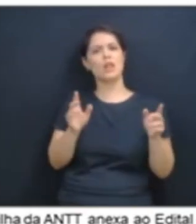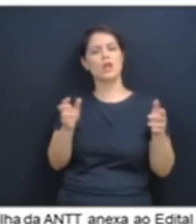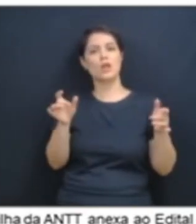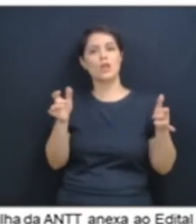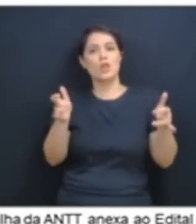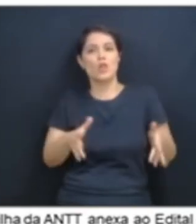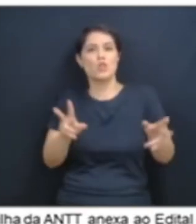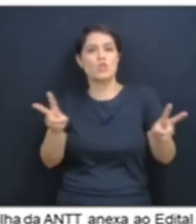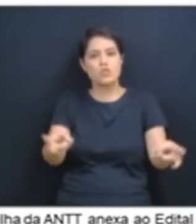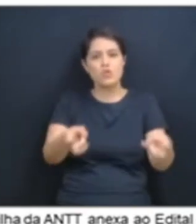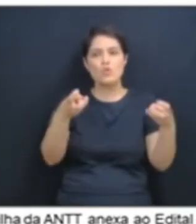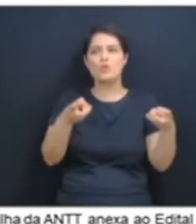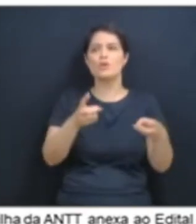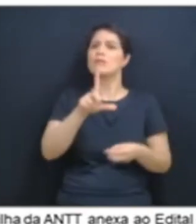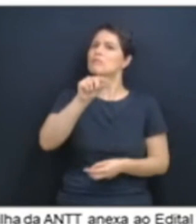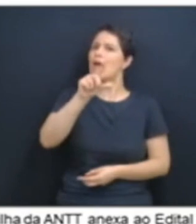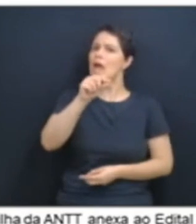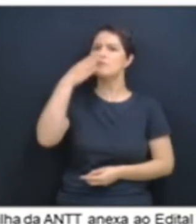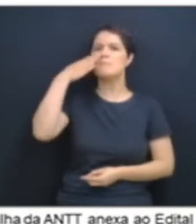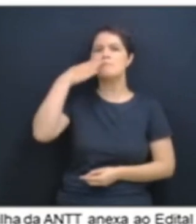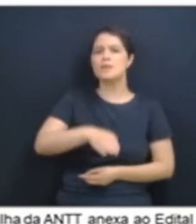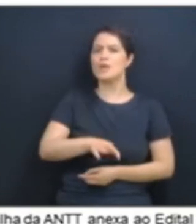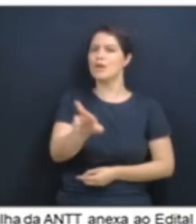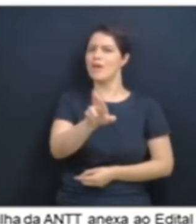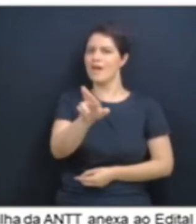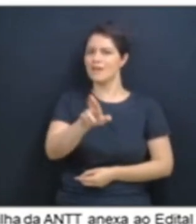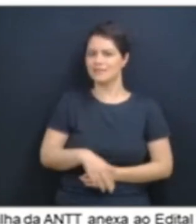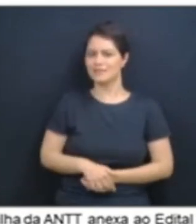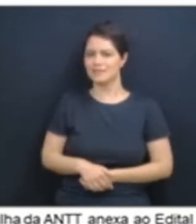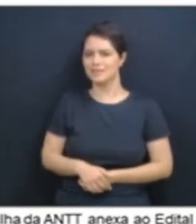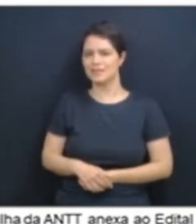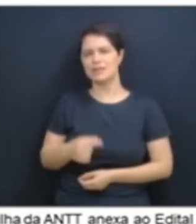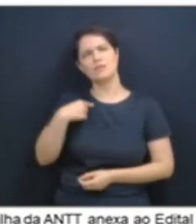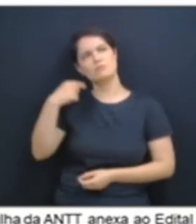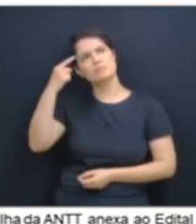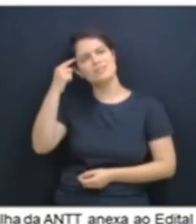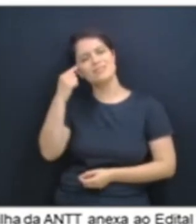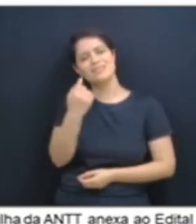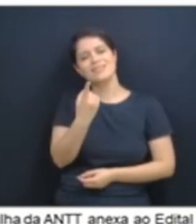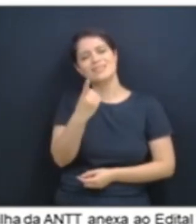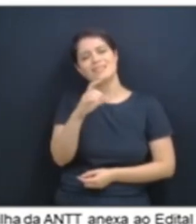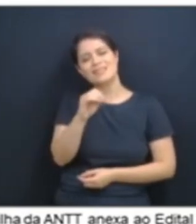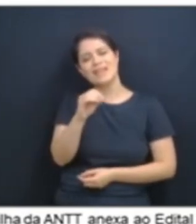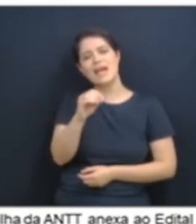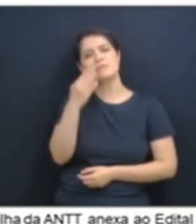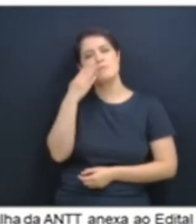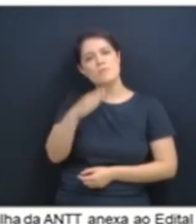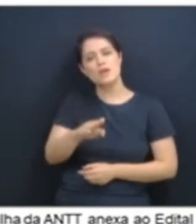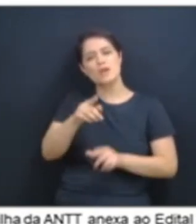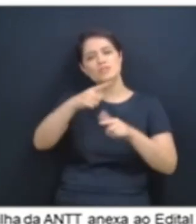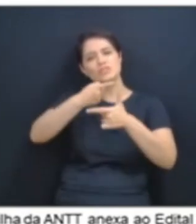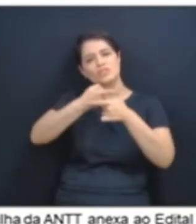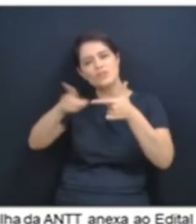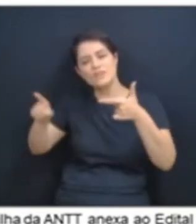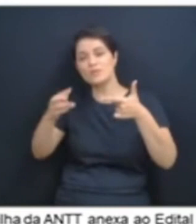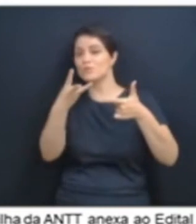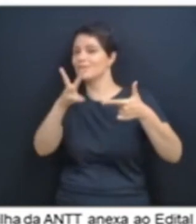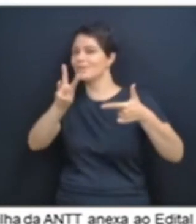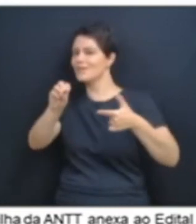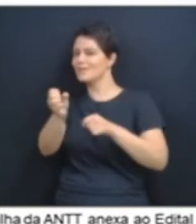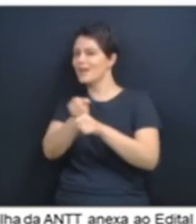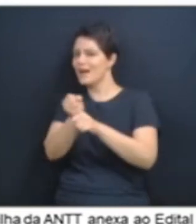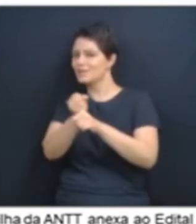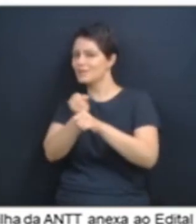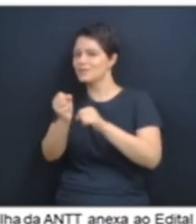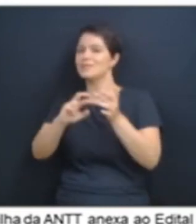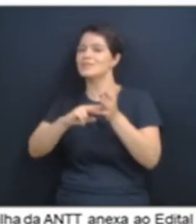Eu peguei esse 10 bilhões de reais e dividi em 30 anos. Dá 27 milhões de reais limpinho